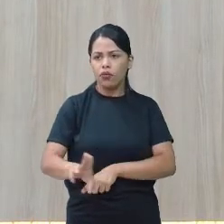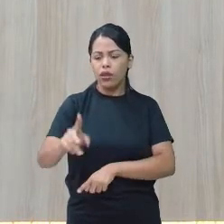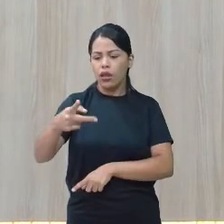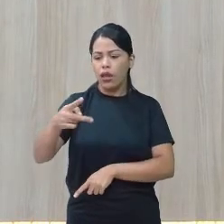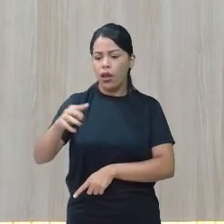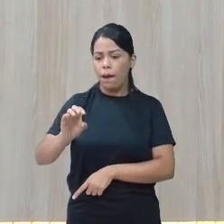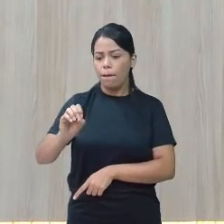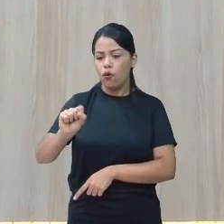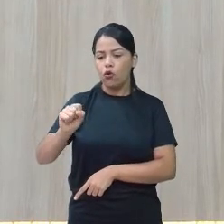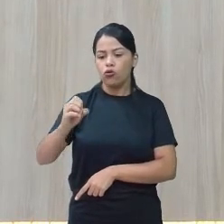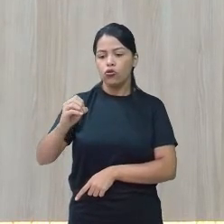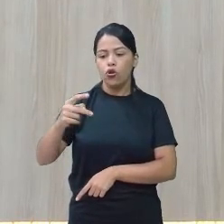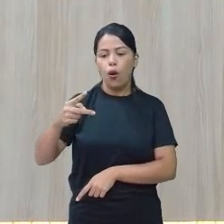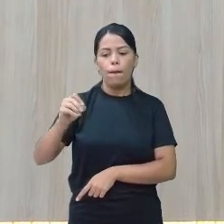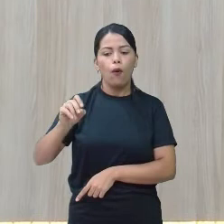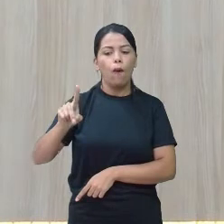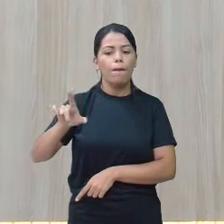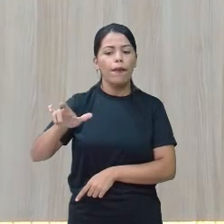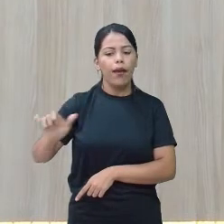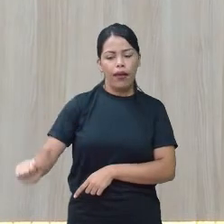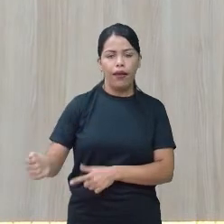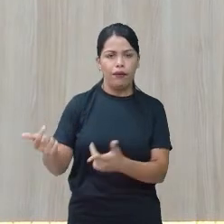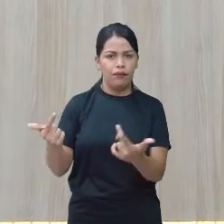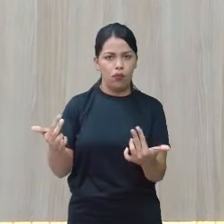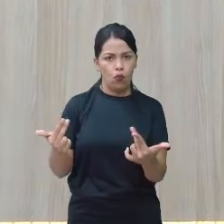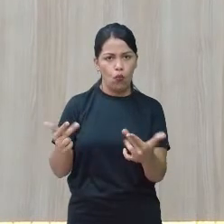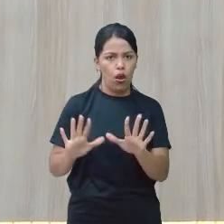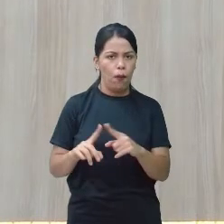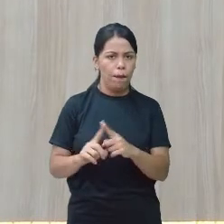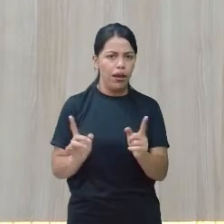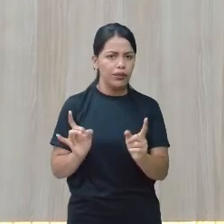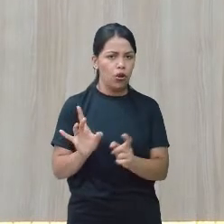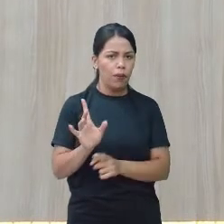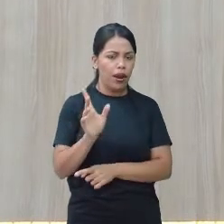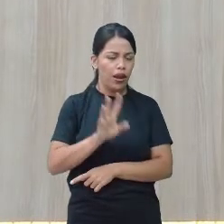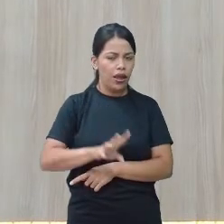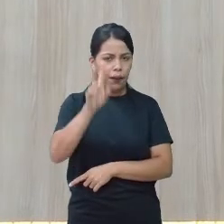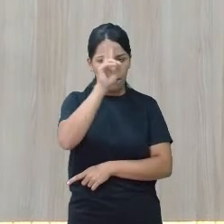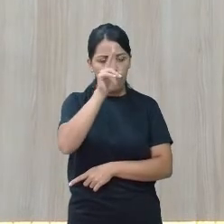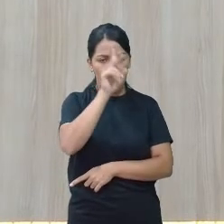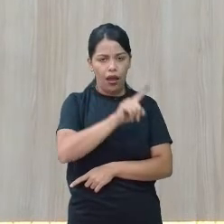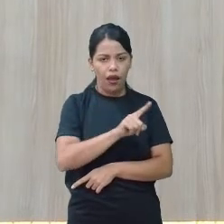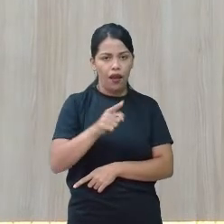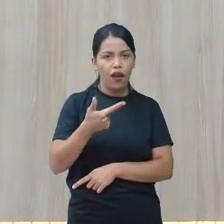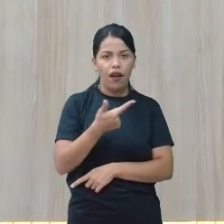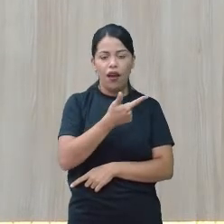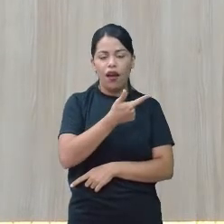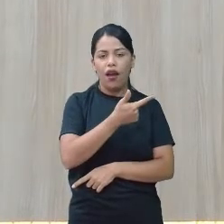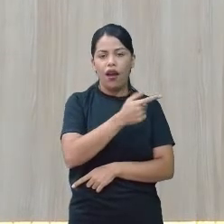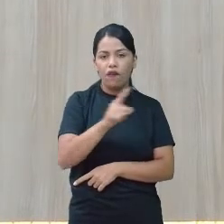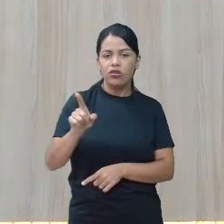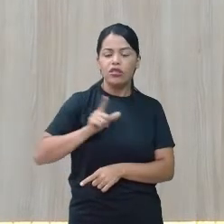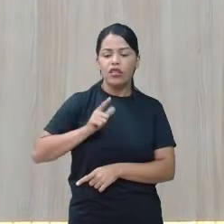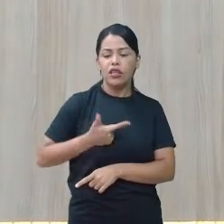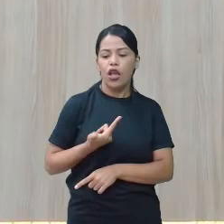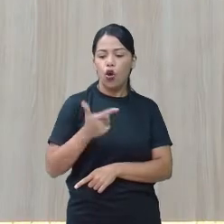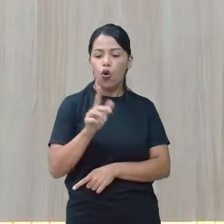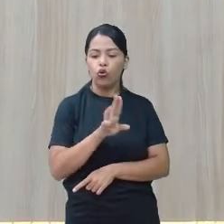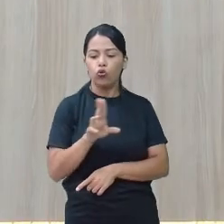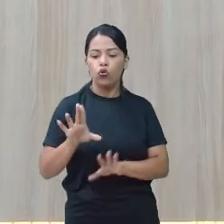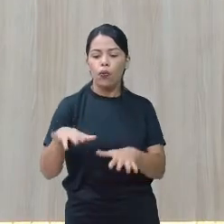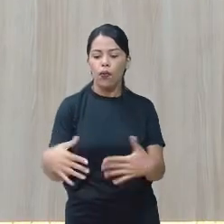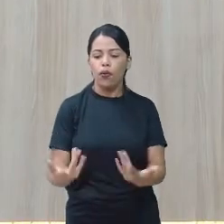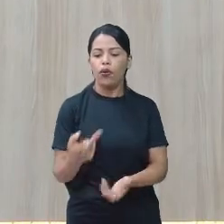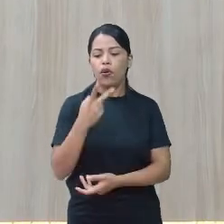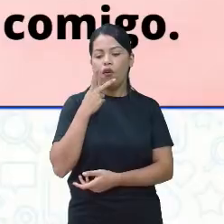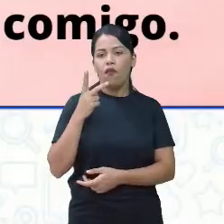conceito tá certo, tá tudo certinho lá. Mas é só para lembrar vocês que ela tem outro nome, que é a prosopopeia. Então, quando eu digo assim,